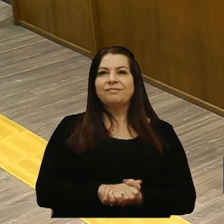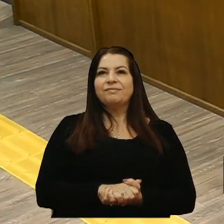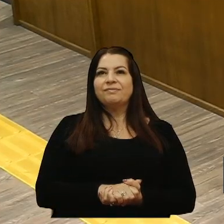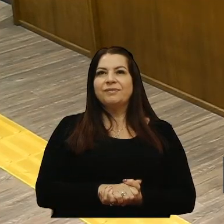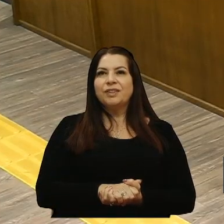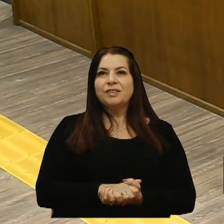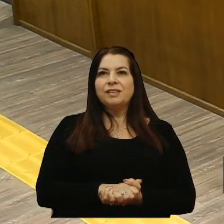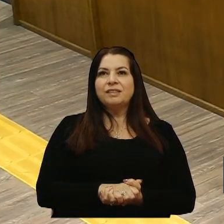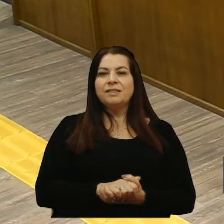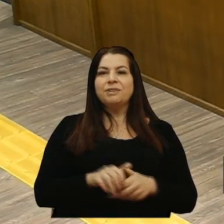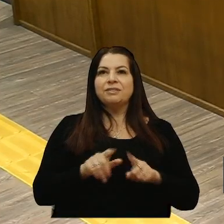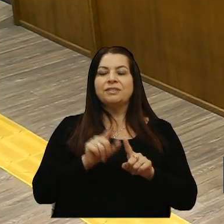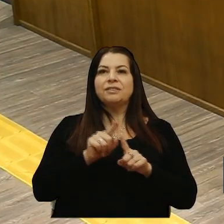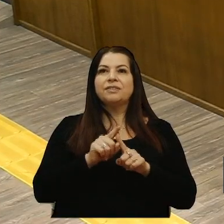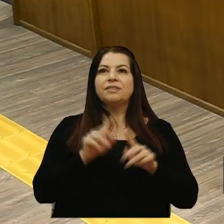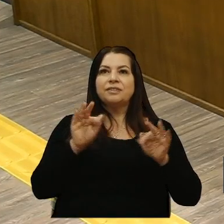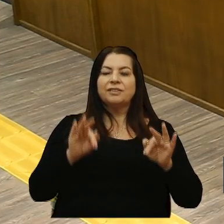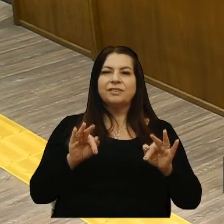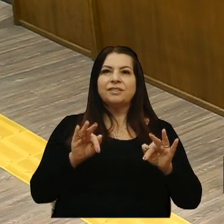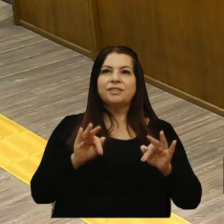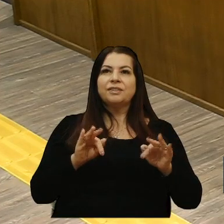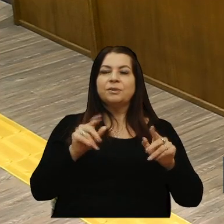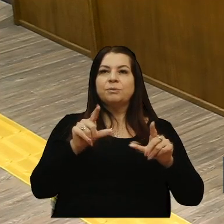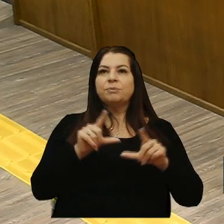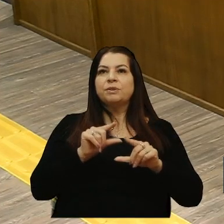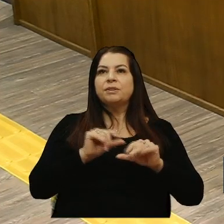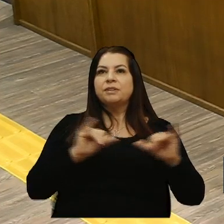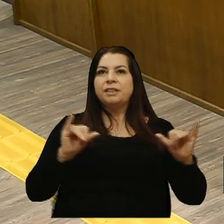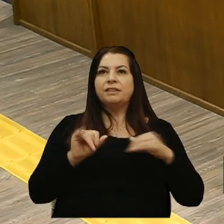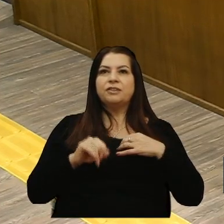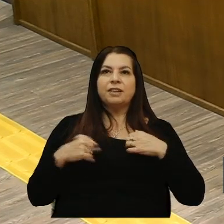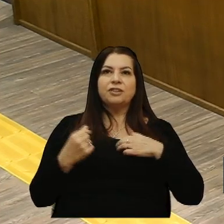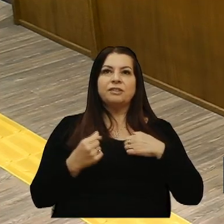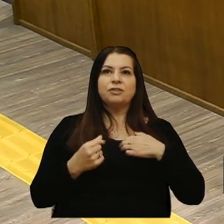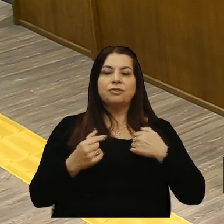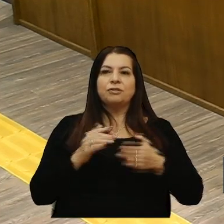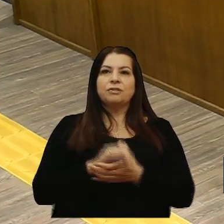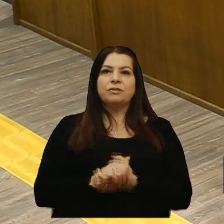Encerrado o espaço das pequenas comunicações.